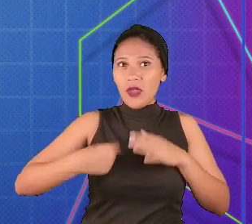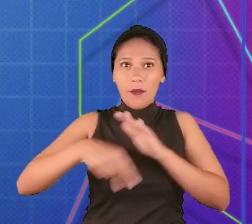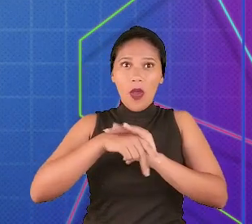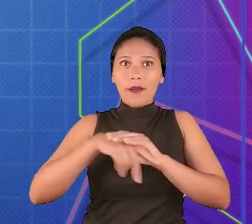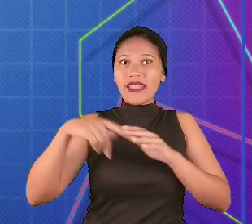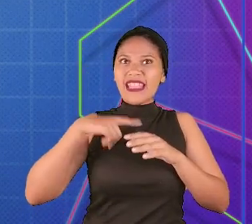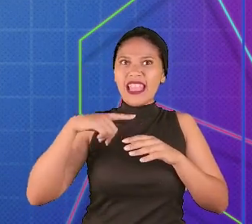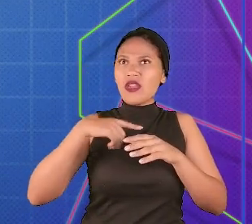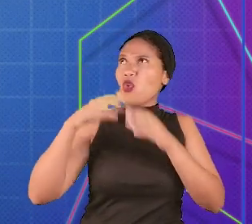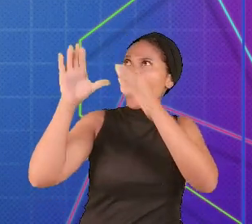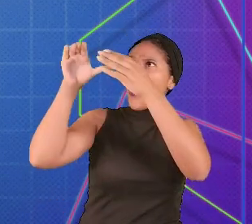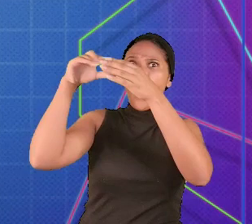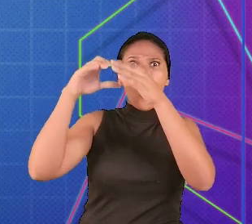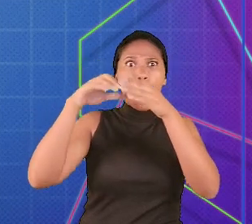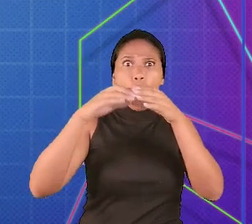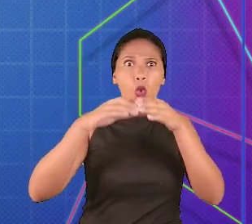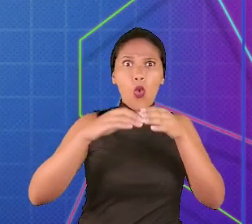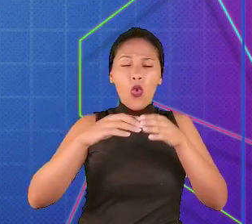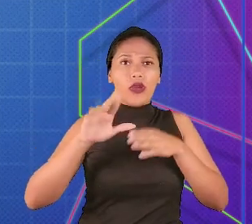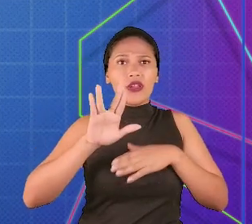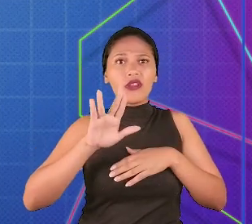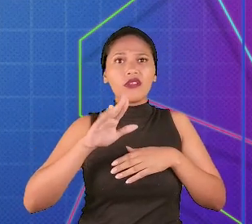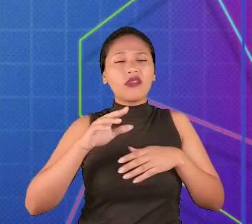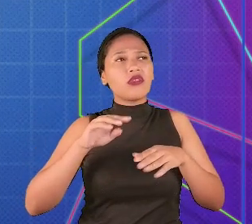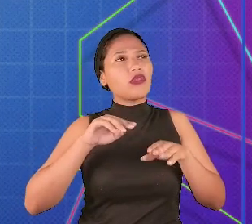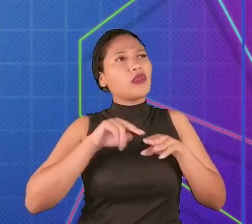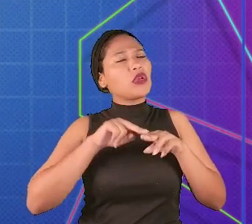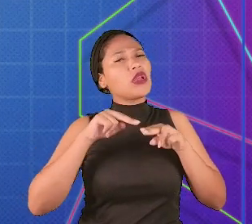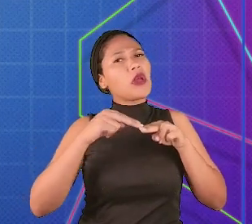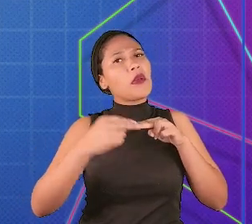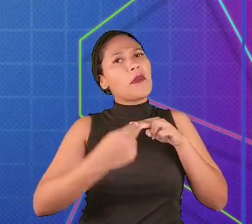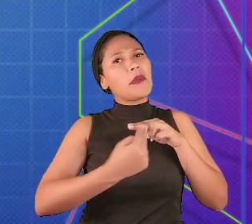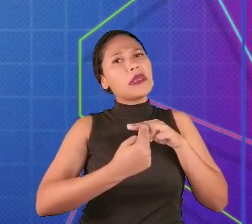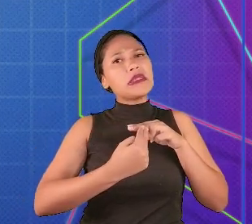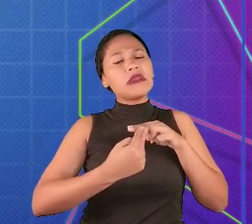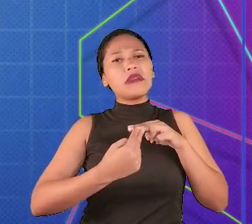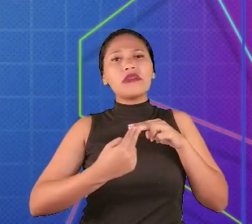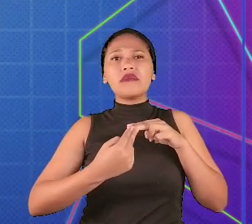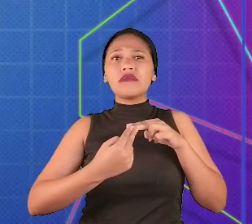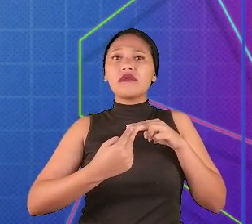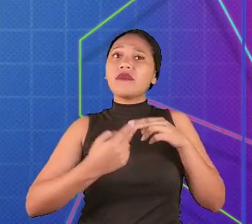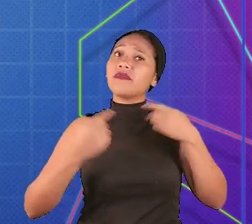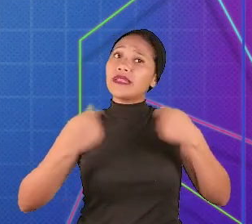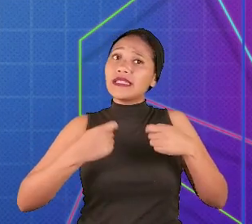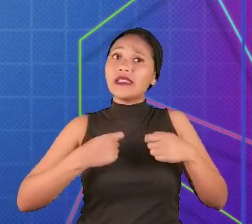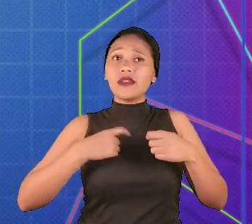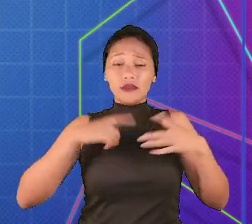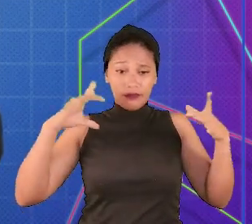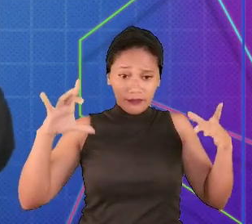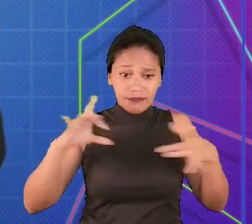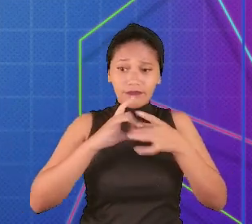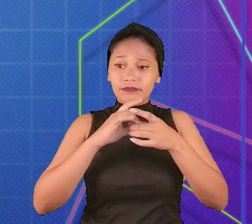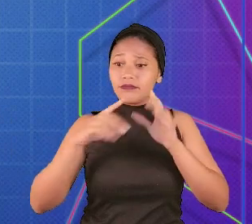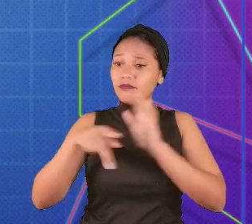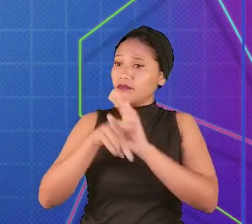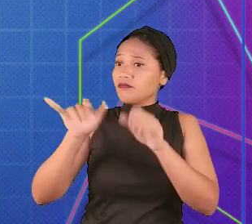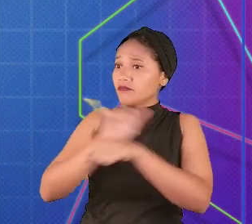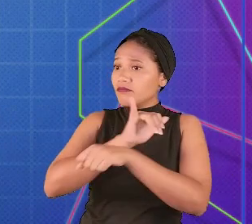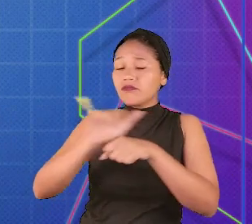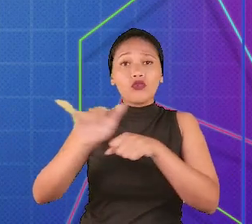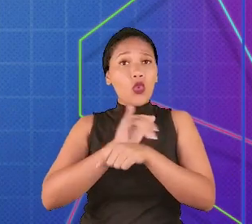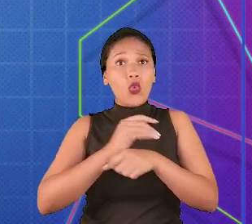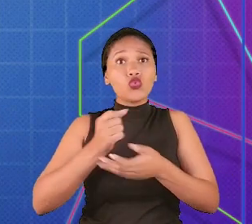ataque alienígena, qual o sentido do jogo ser um quebra-cabeças? Nesse caso, você precisaria unir esses dois aspectos do